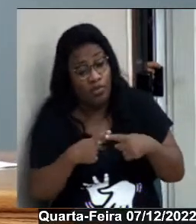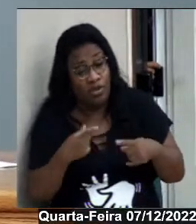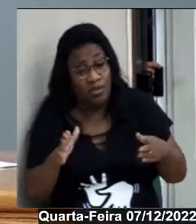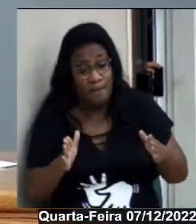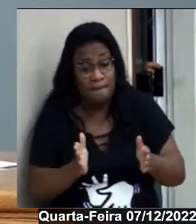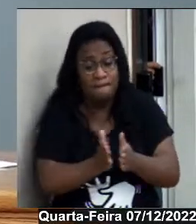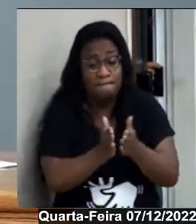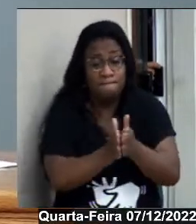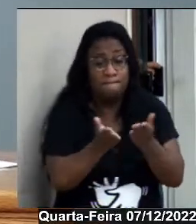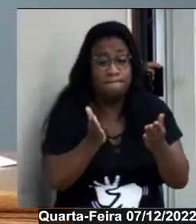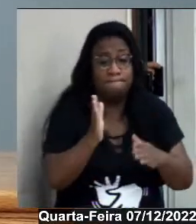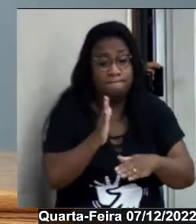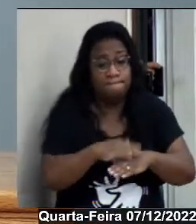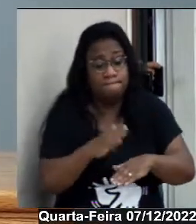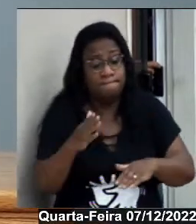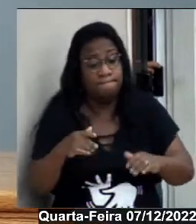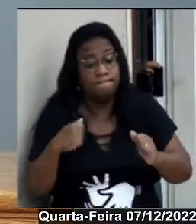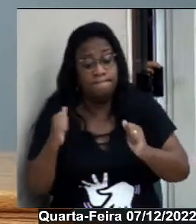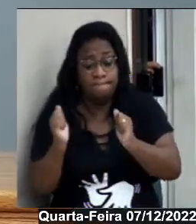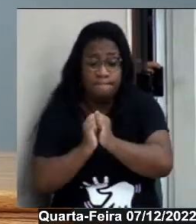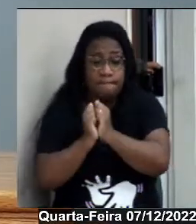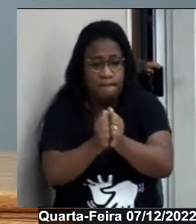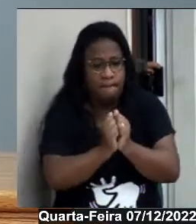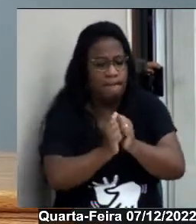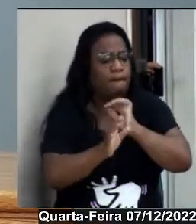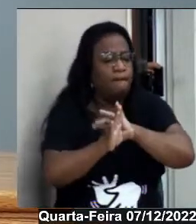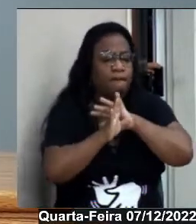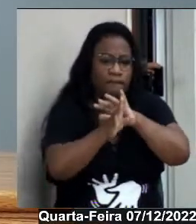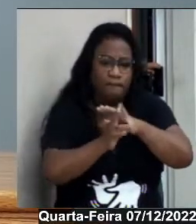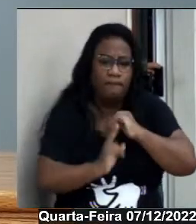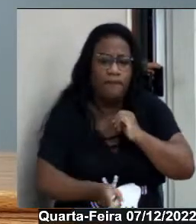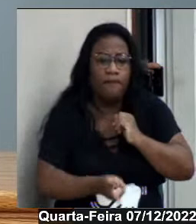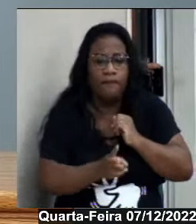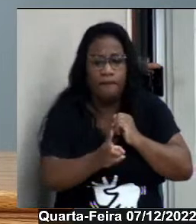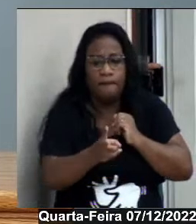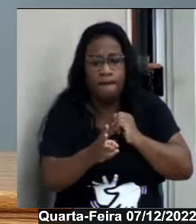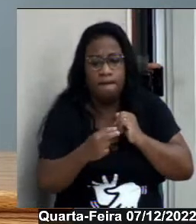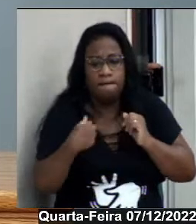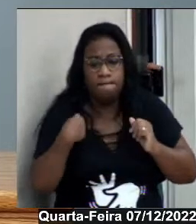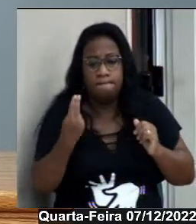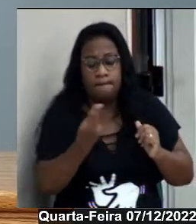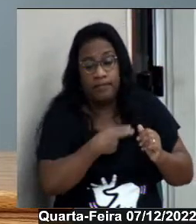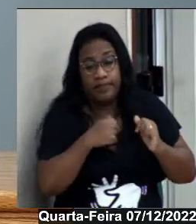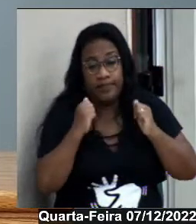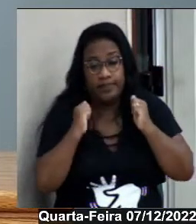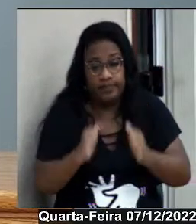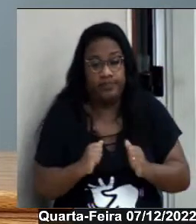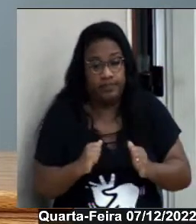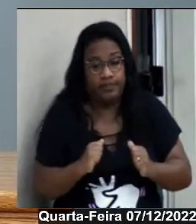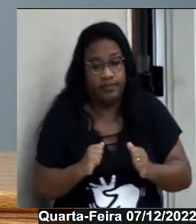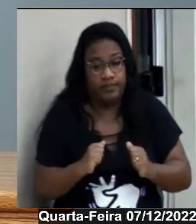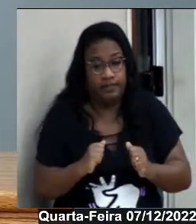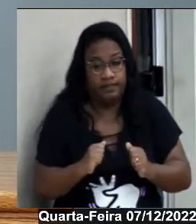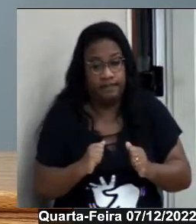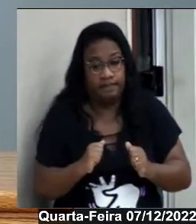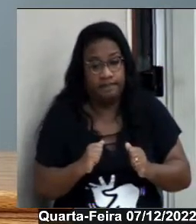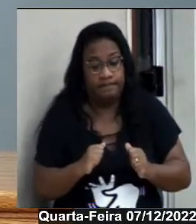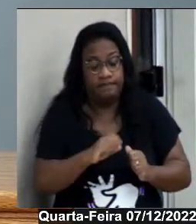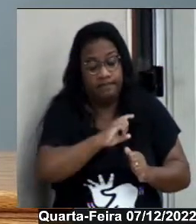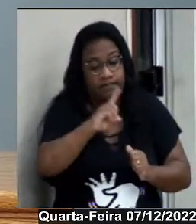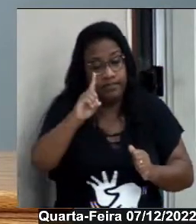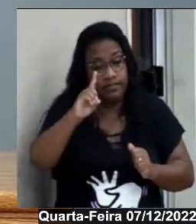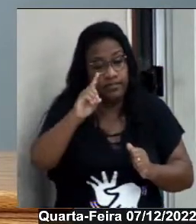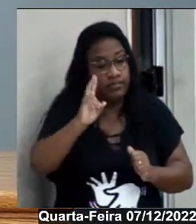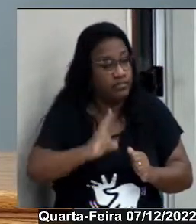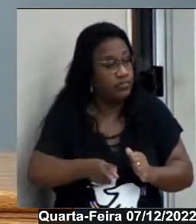que é manter um time. Até mesmo o Juninho do Panela mandou mensagem. E que a gente pode dizer a você que Deus